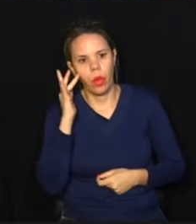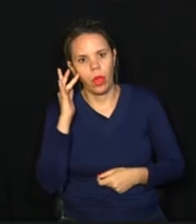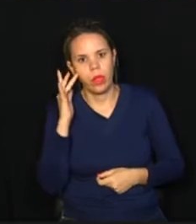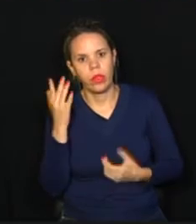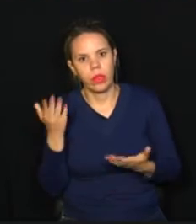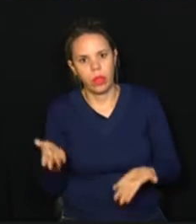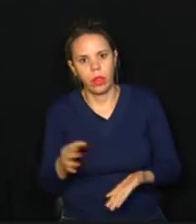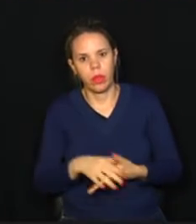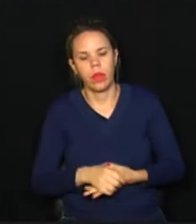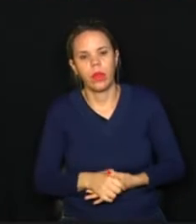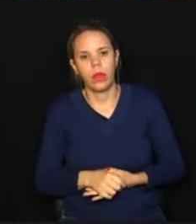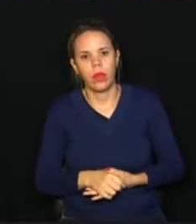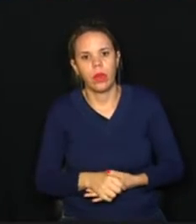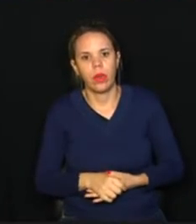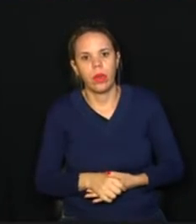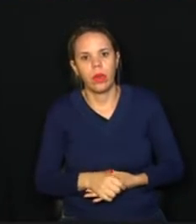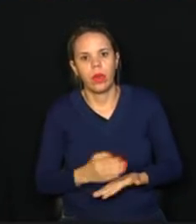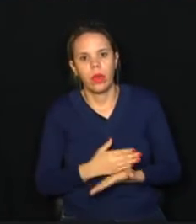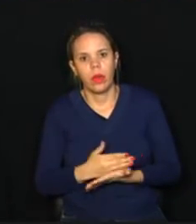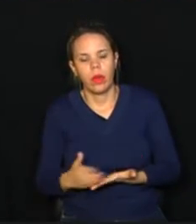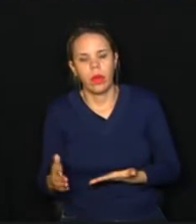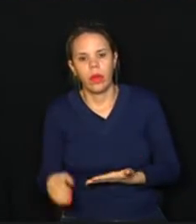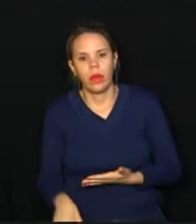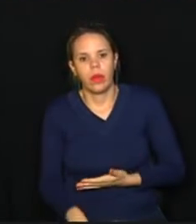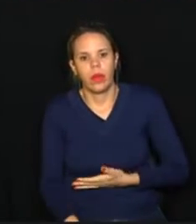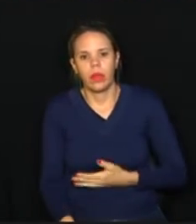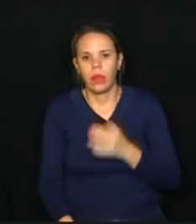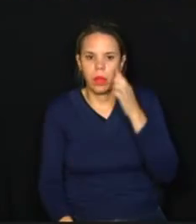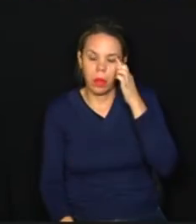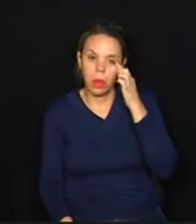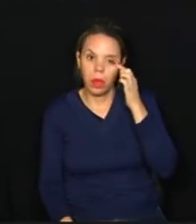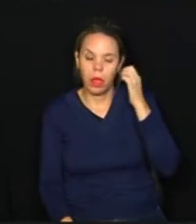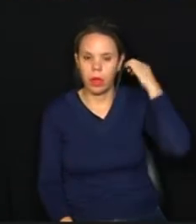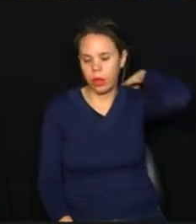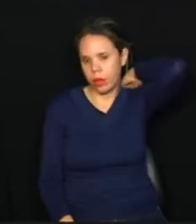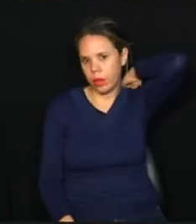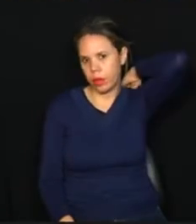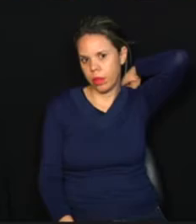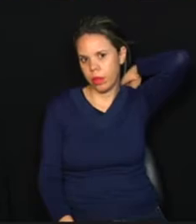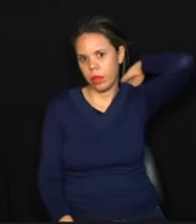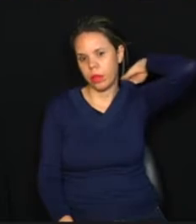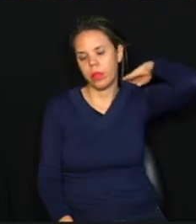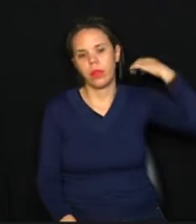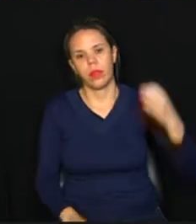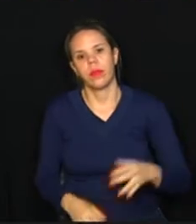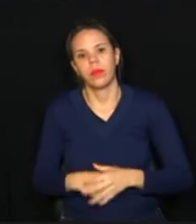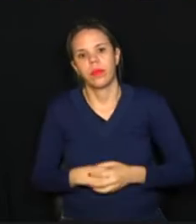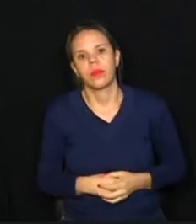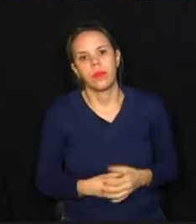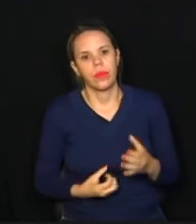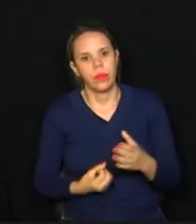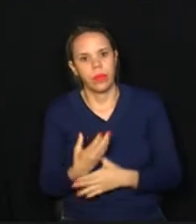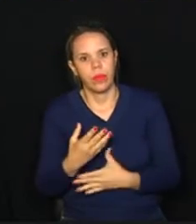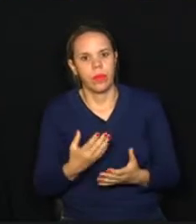é esse é o ponto inicial, um passo inicial. A partir daí,